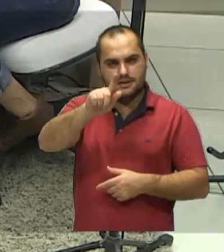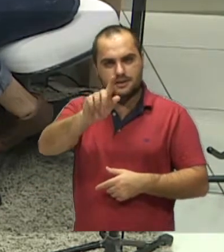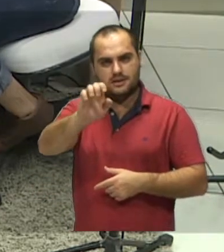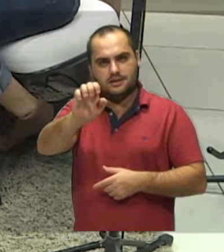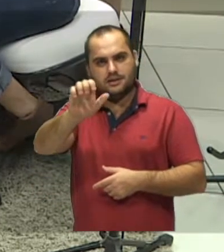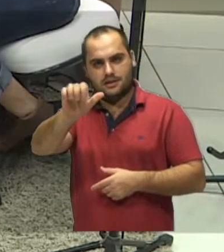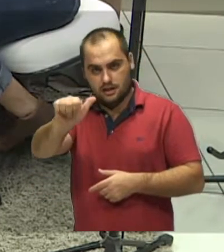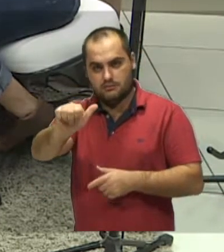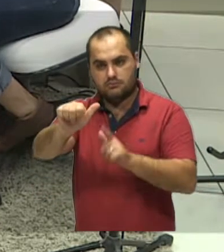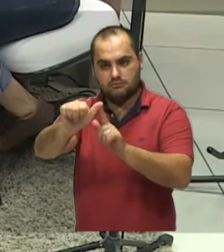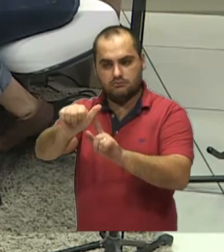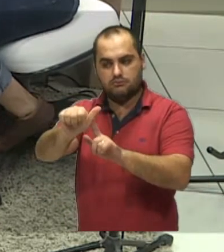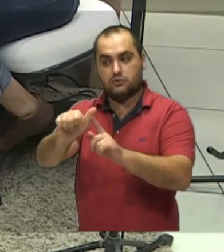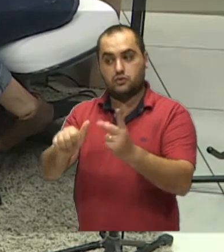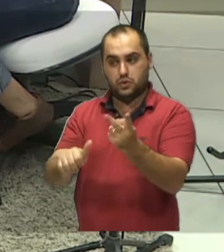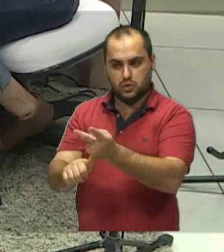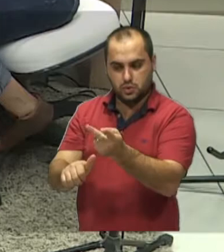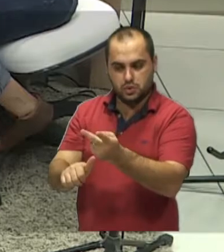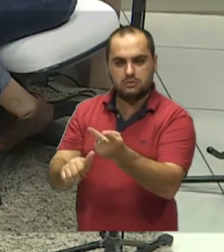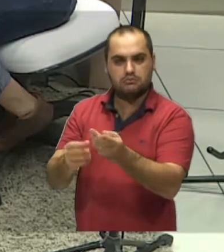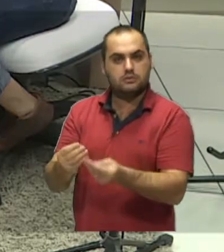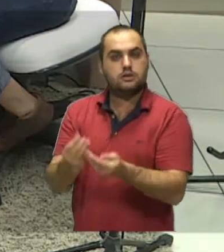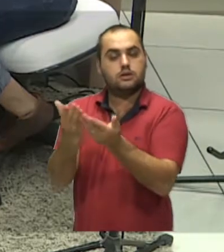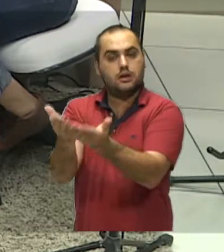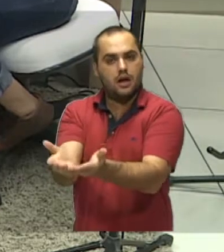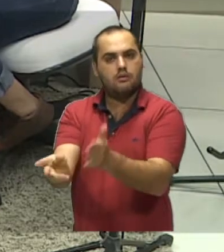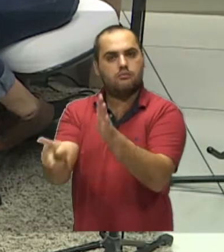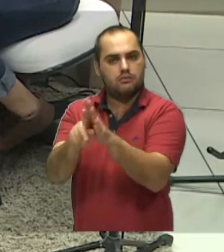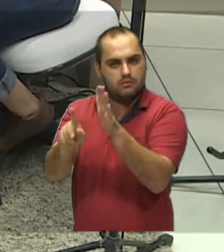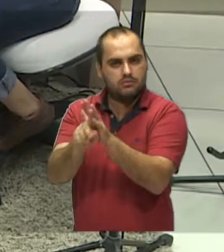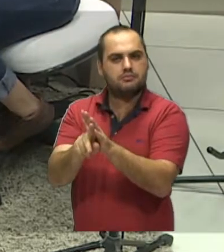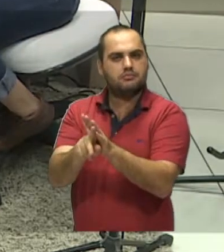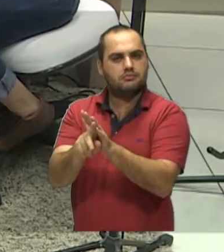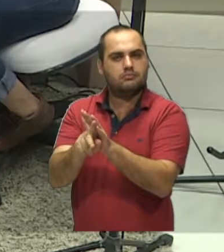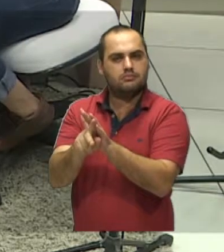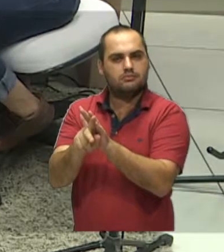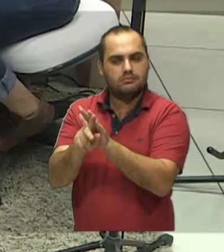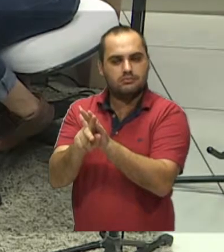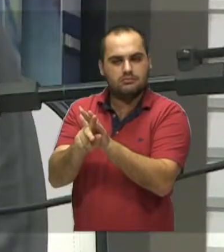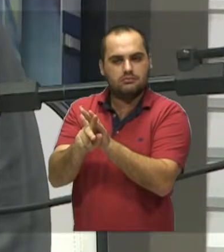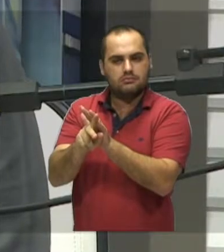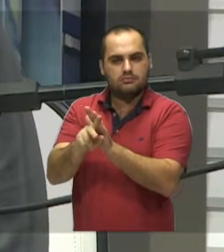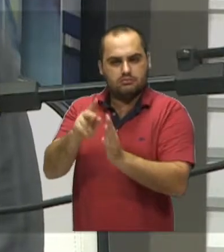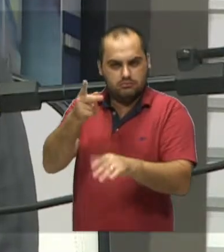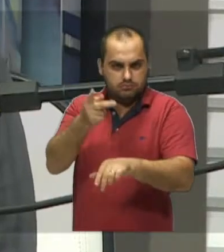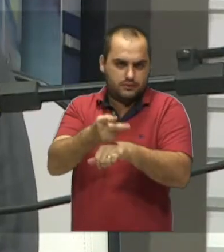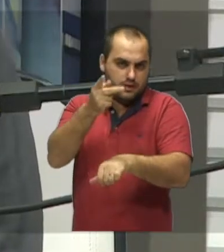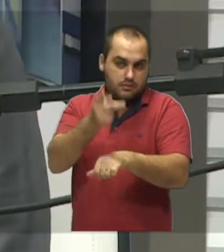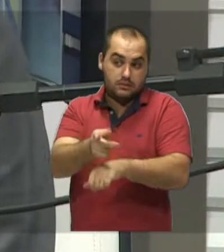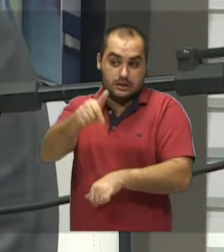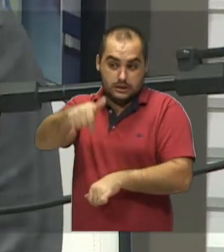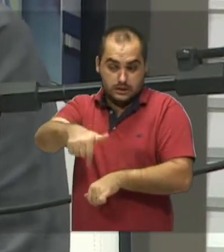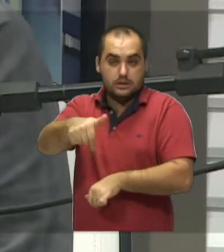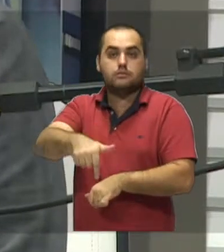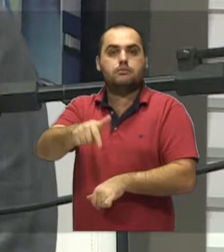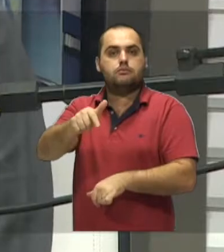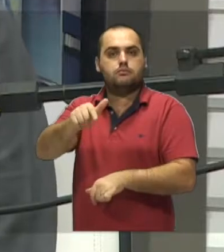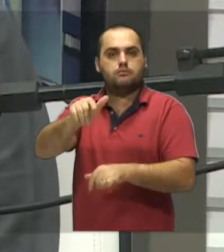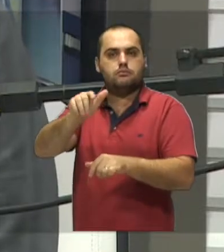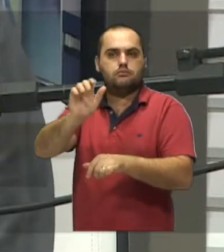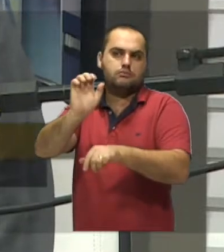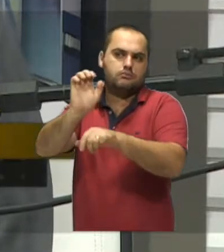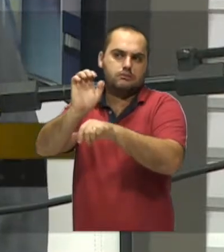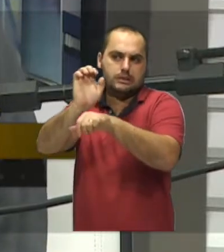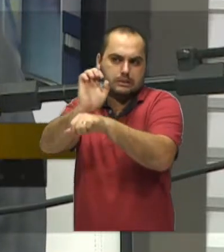Bocchino mandaram um projeto por Elizabeth Anderle, que é um prêmio que a gente tem no estado, que deve estar para